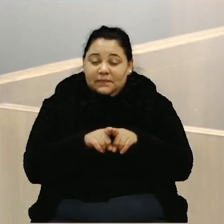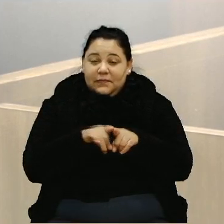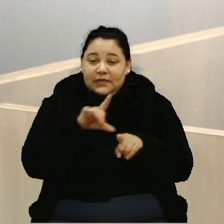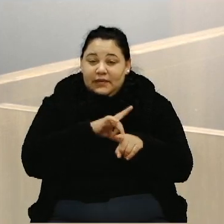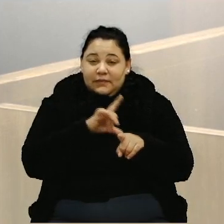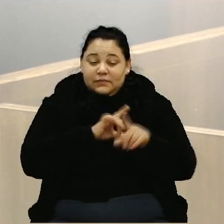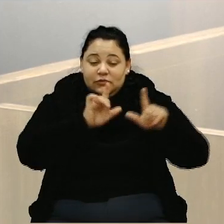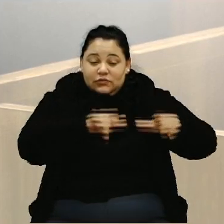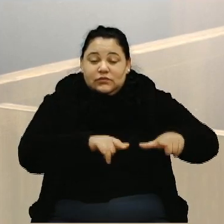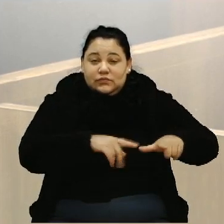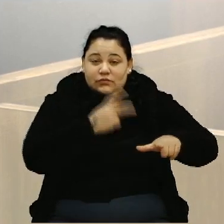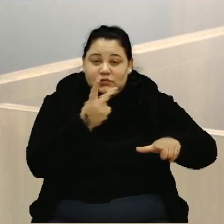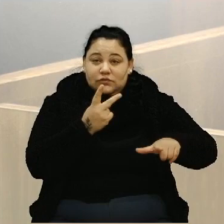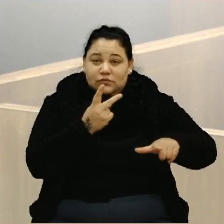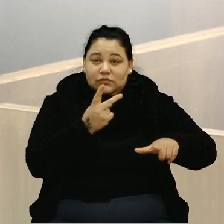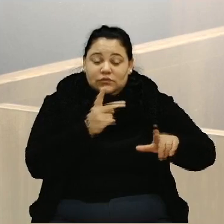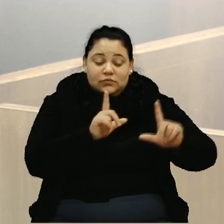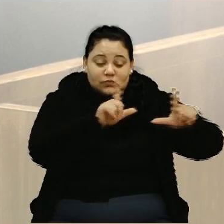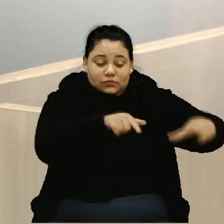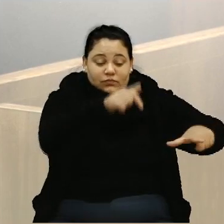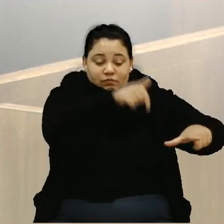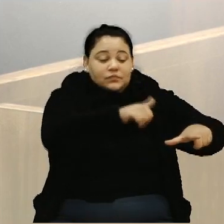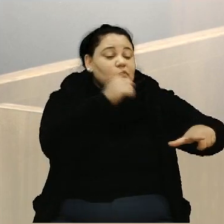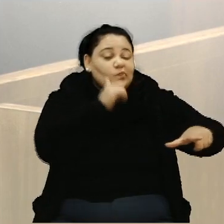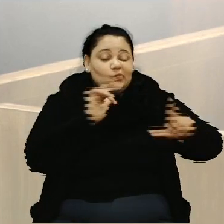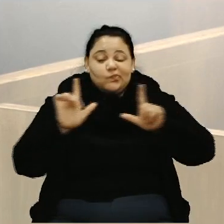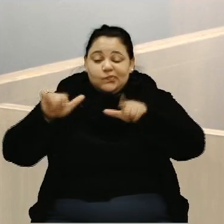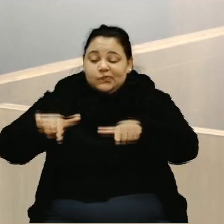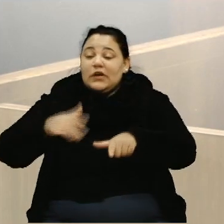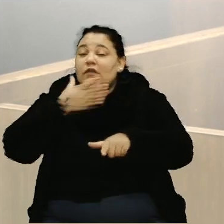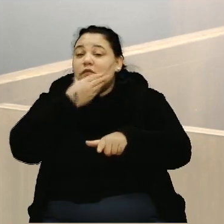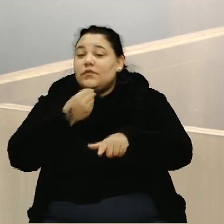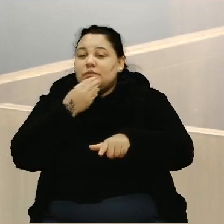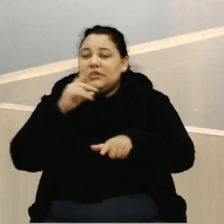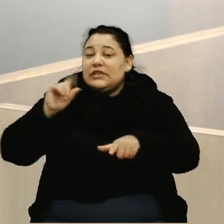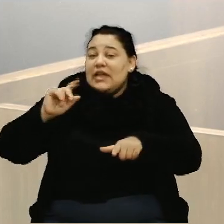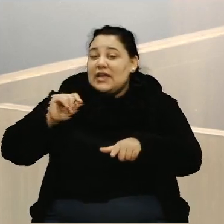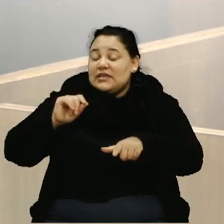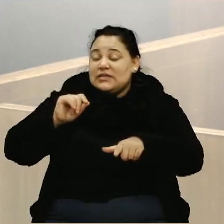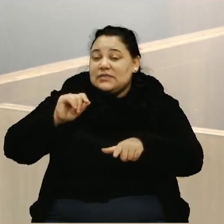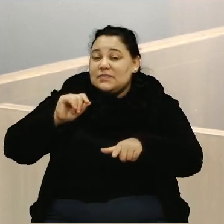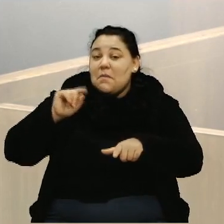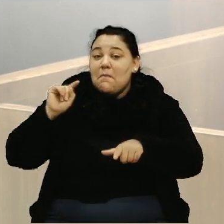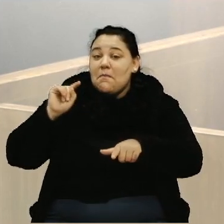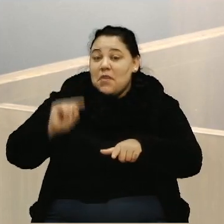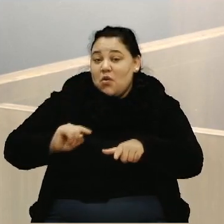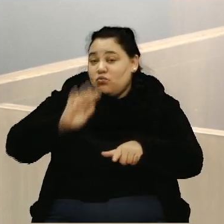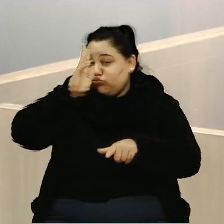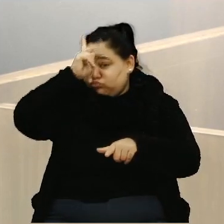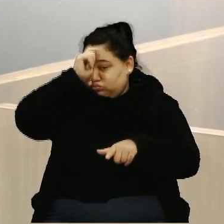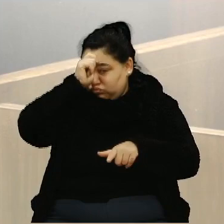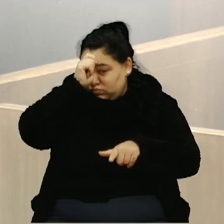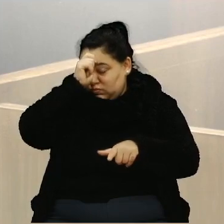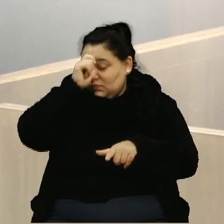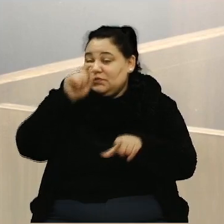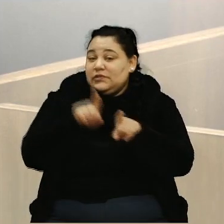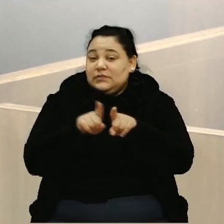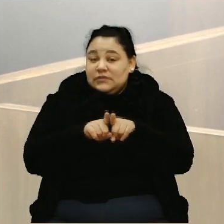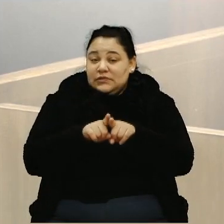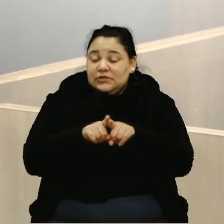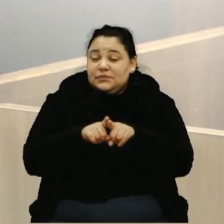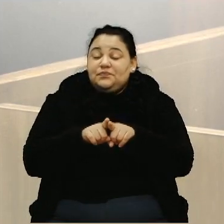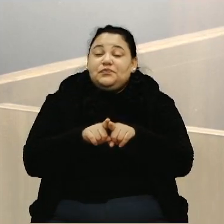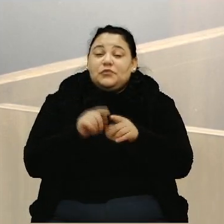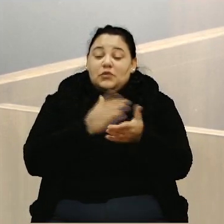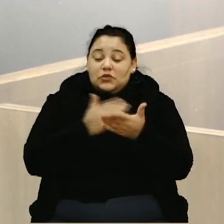que um deles aloja machos e fêmeas em torno de 10 mil aves. O Valceu iniciou a vida trabalhando com seu pai no cultivo de